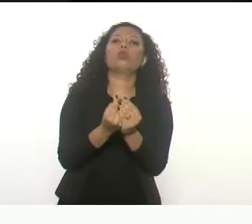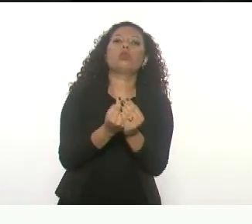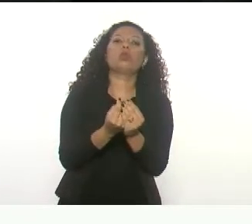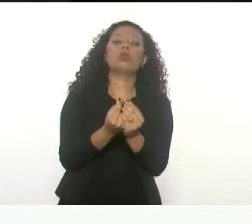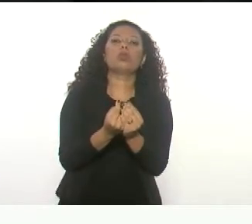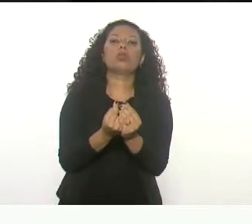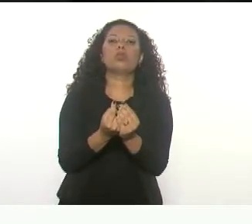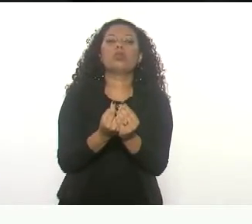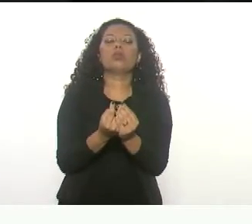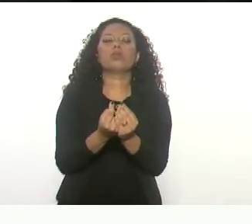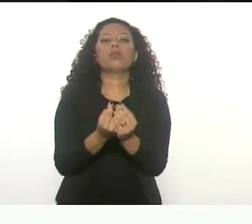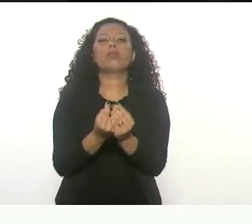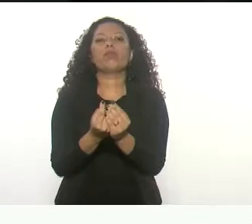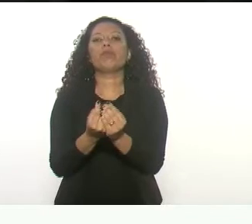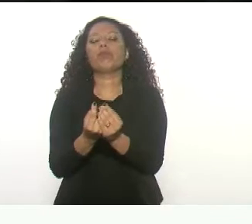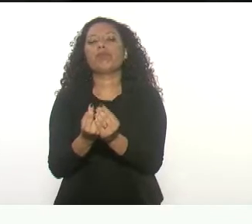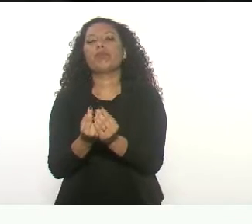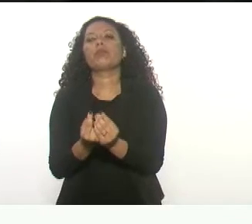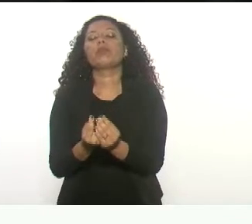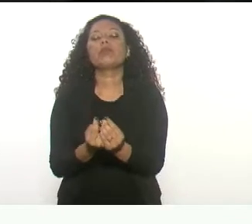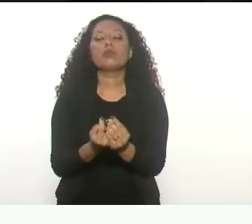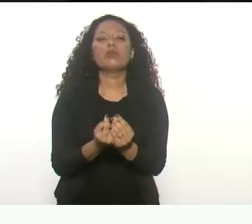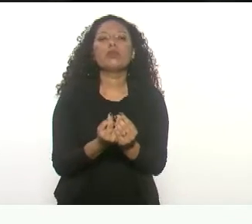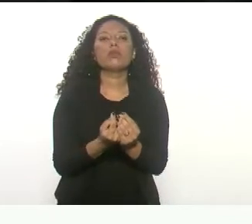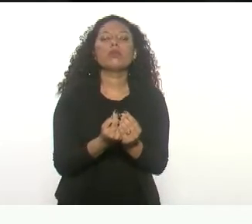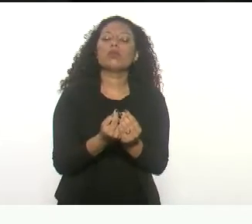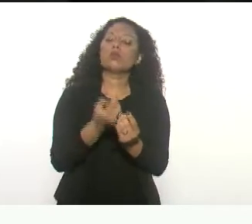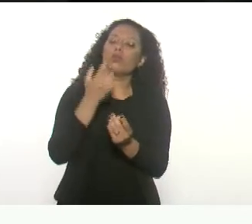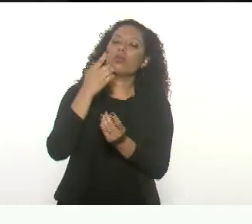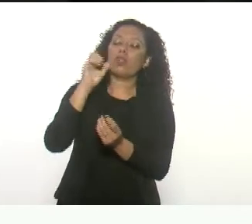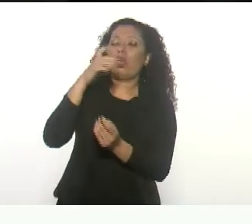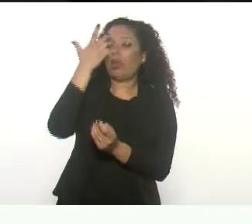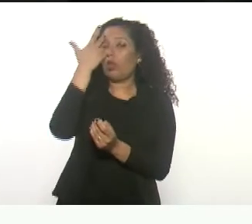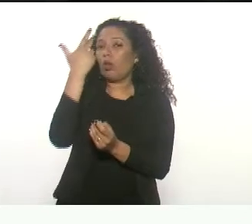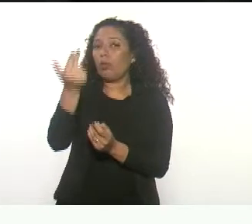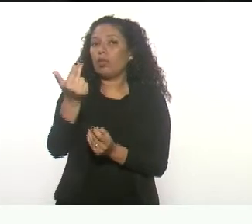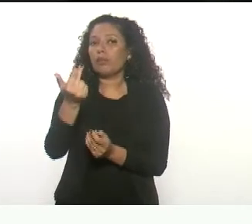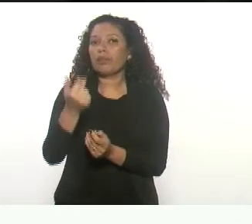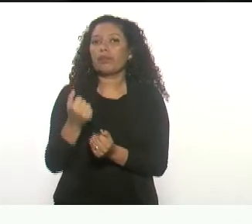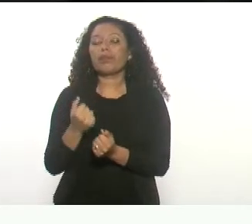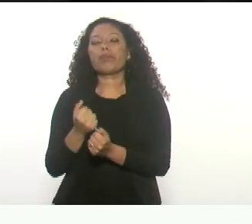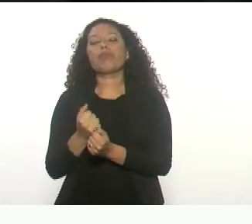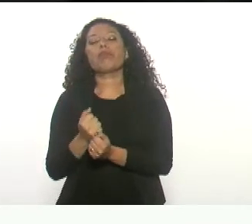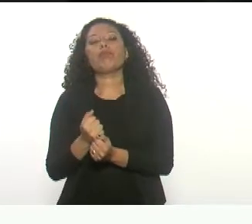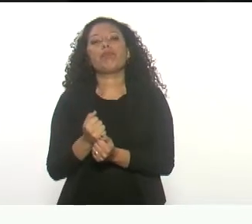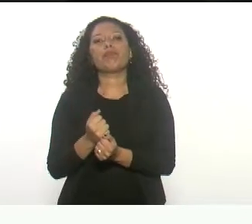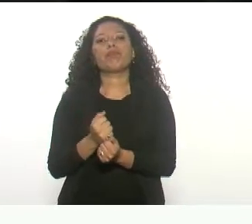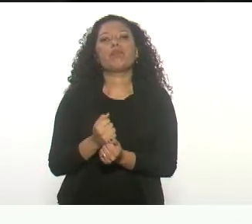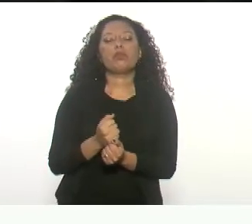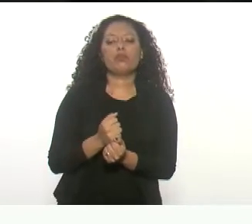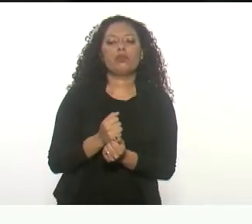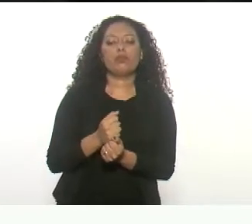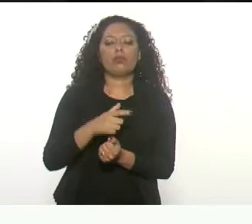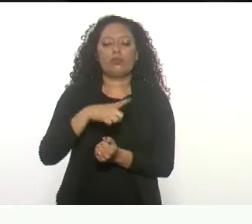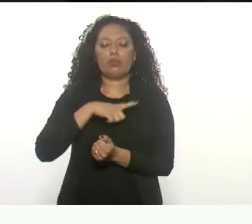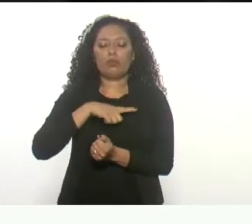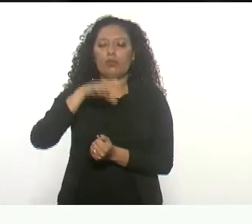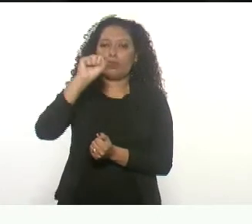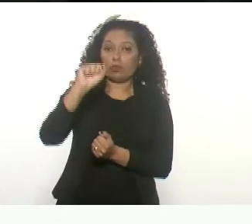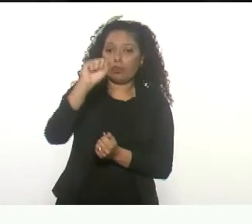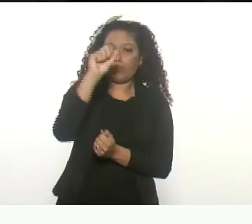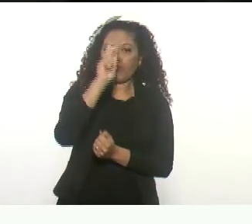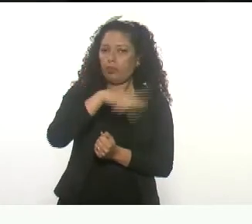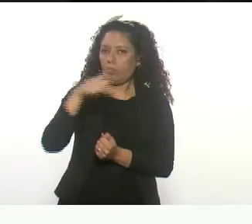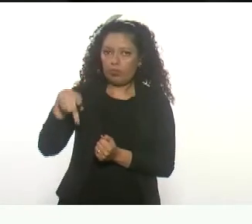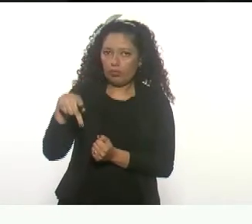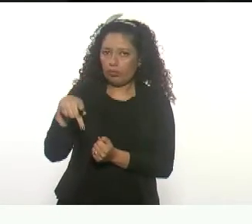acontece, ficar chamando de tia, mas, bem, geralmente é assim nas escolas de anos iniciais, para você ter 8 professores, às vezes